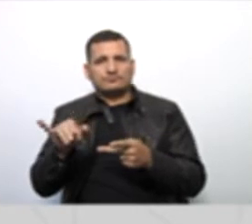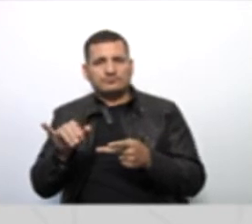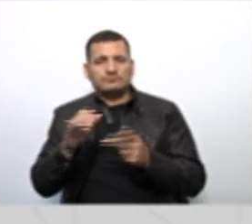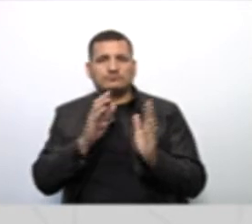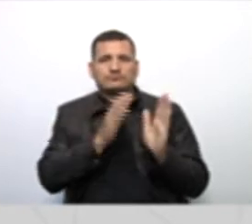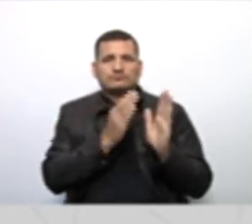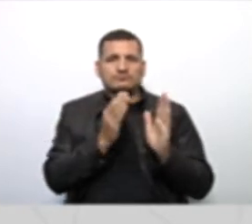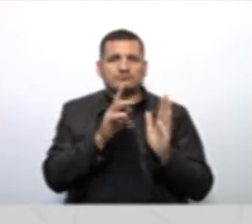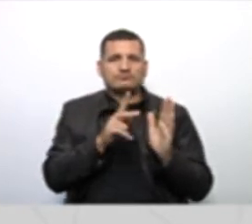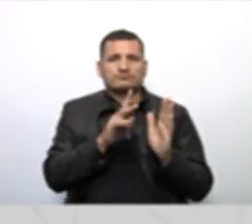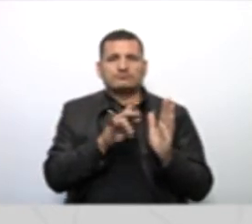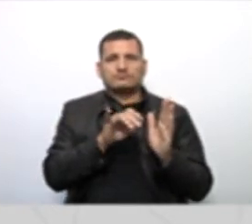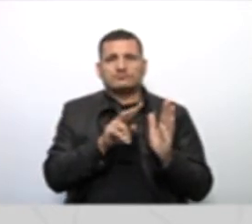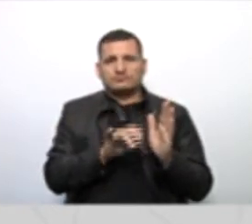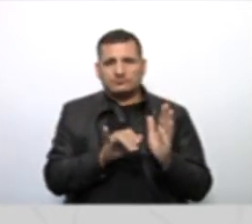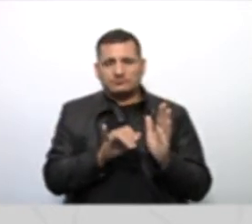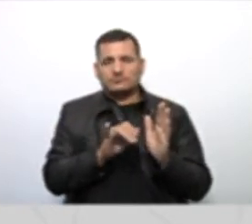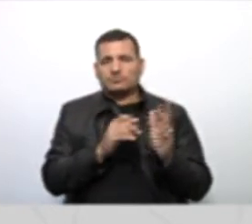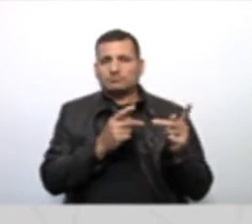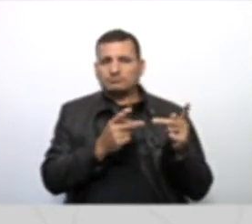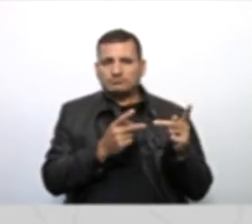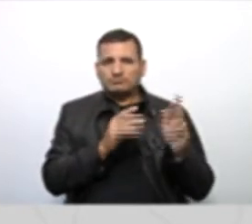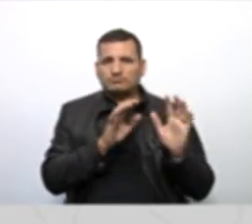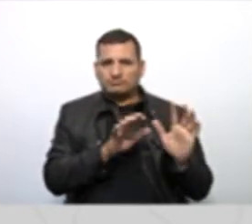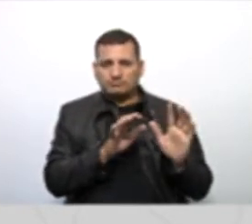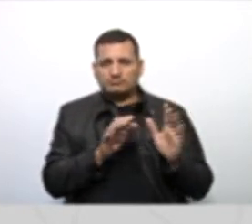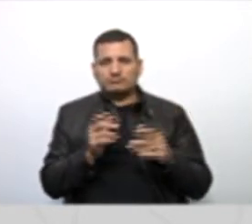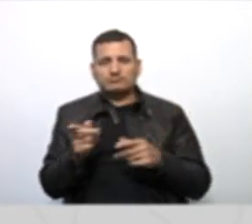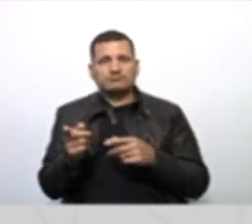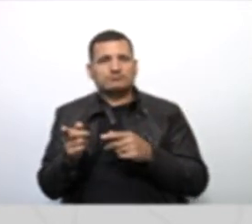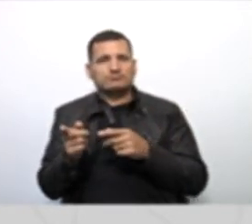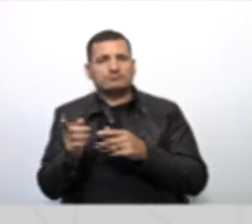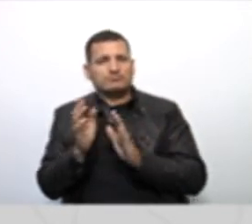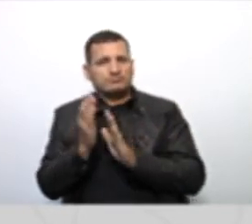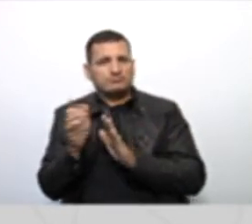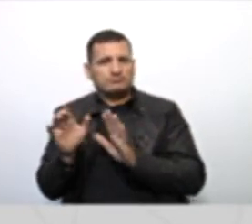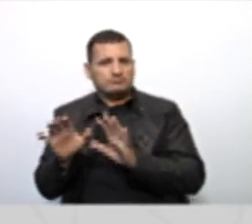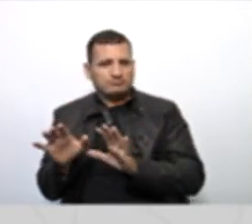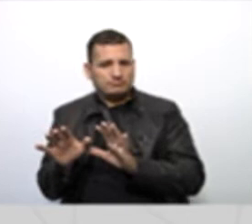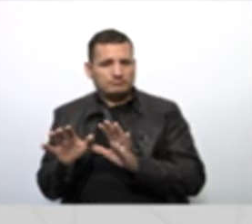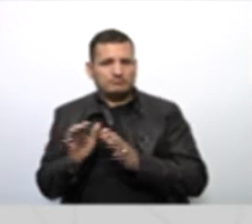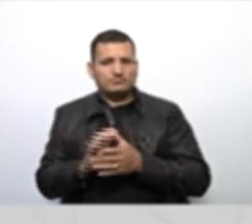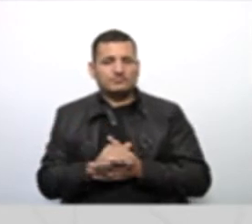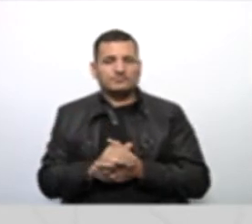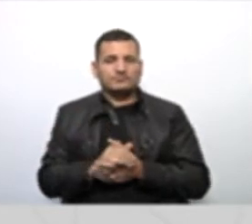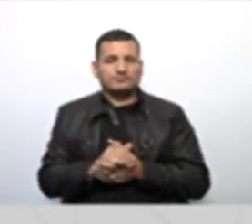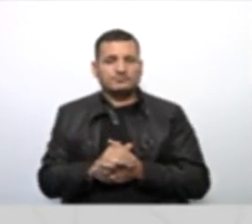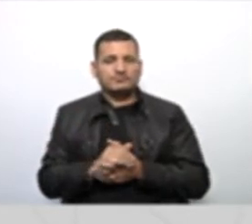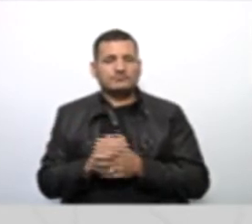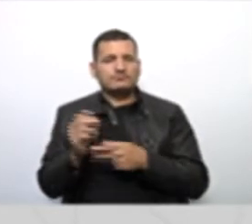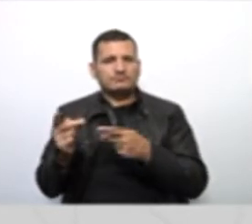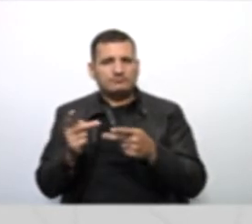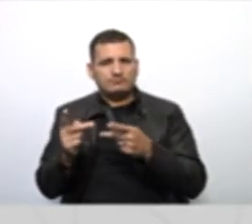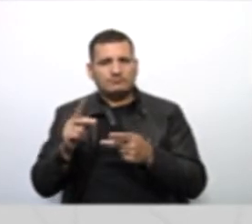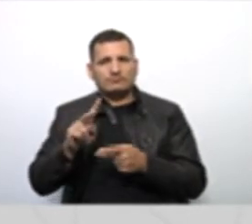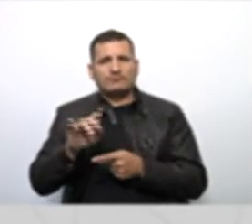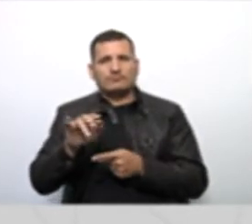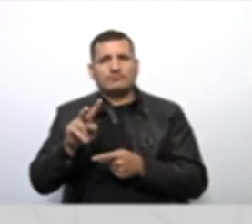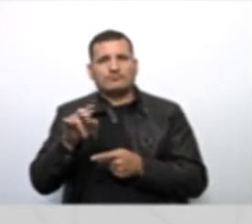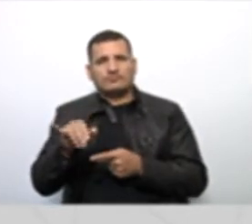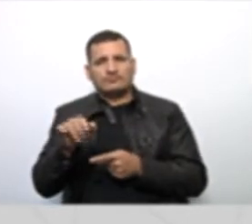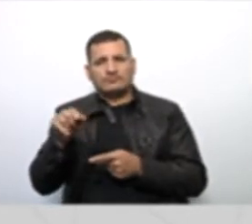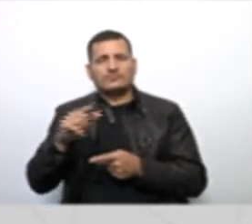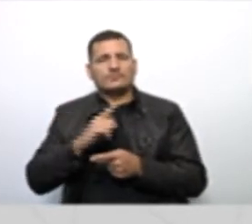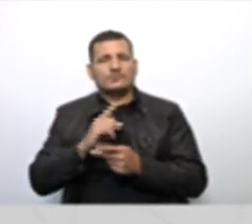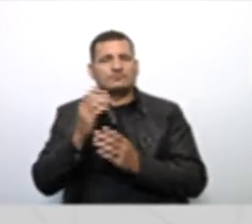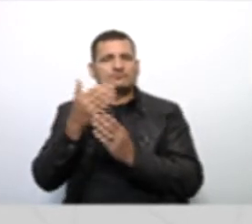Kivy. Não confunda o projeto com a biblioteca Kivy. O projeto Kivy é composto por várias